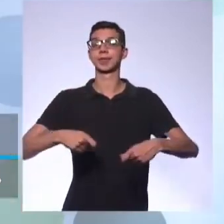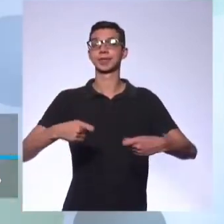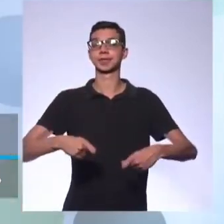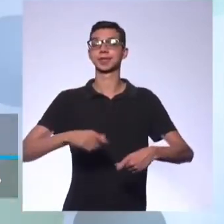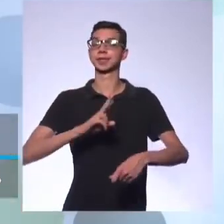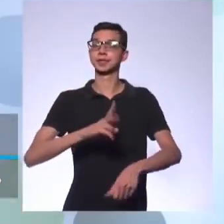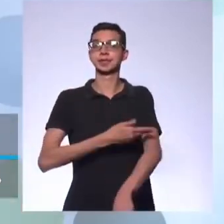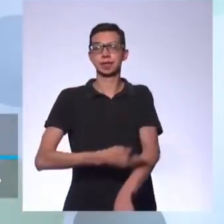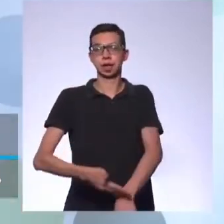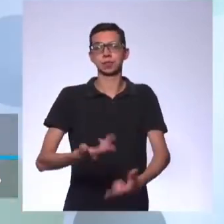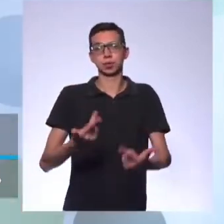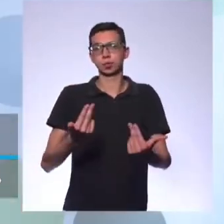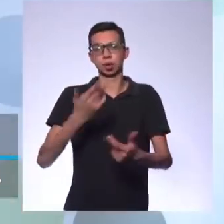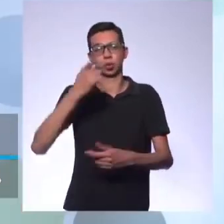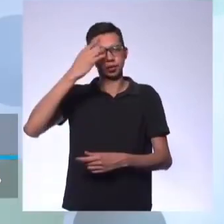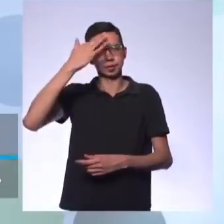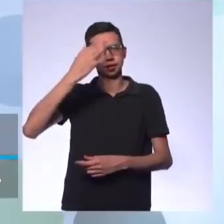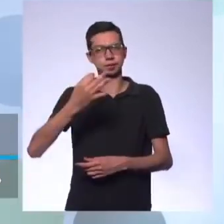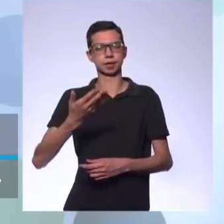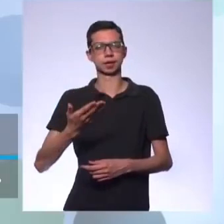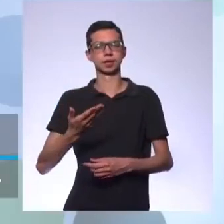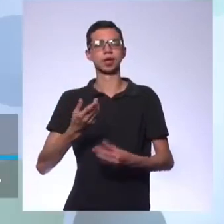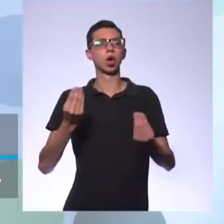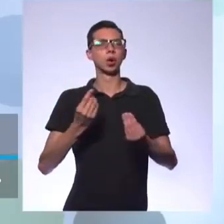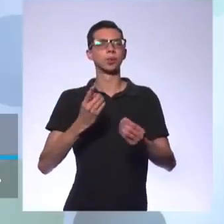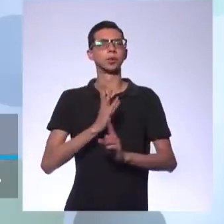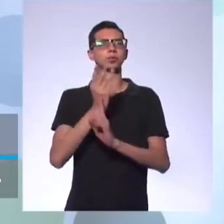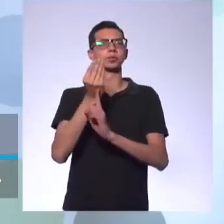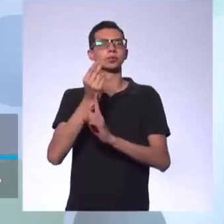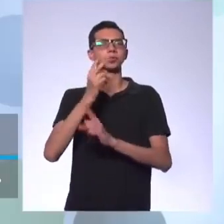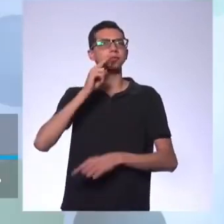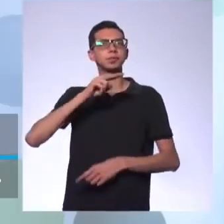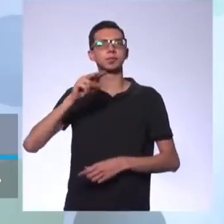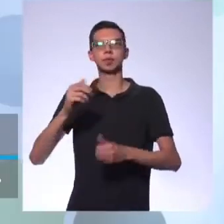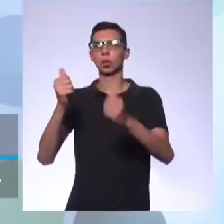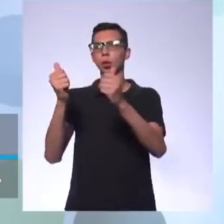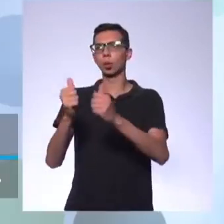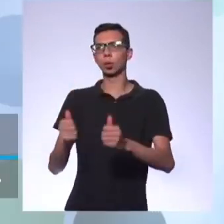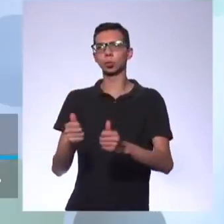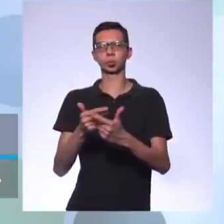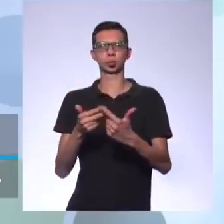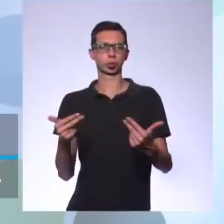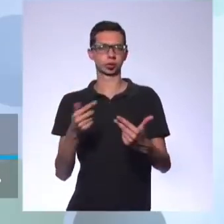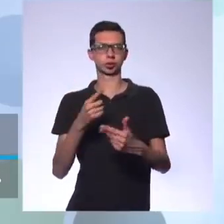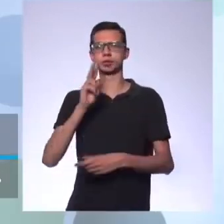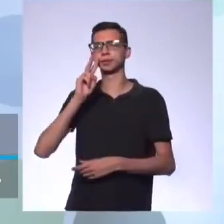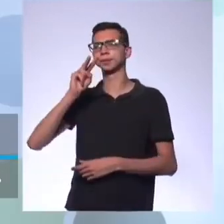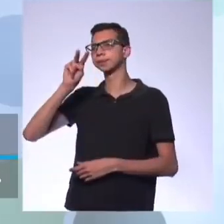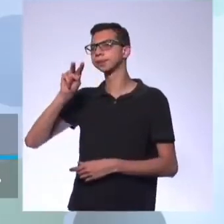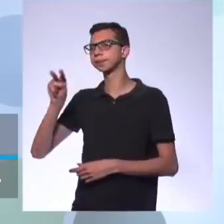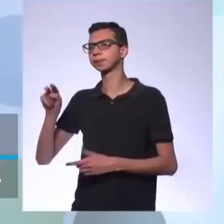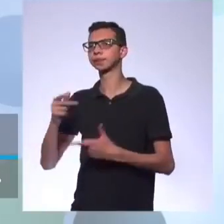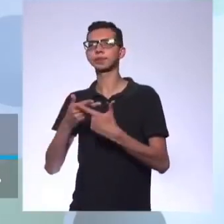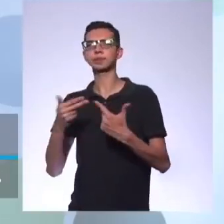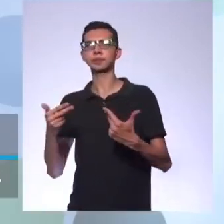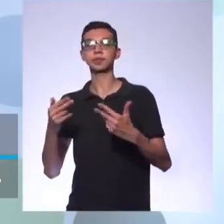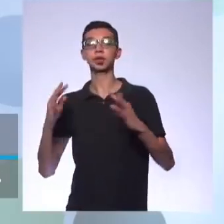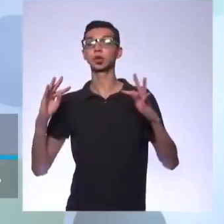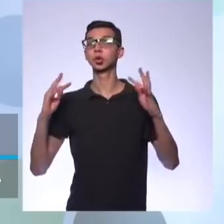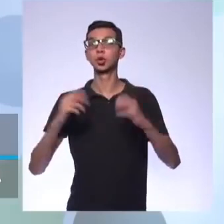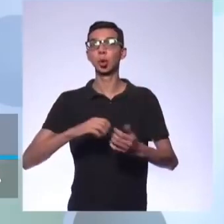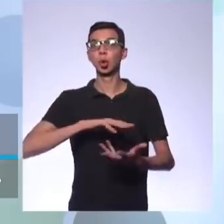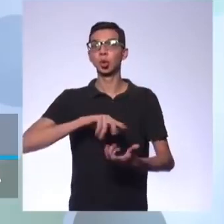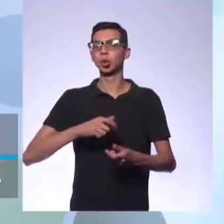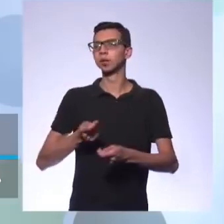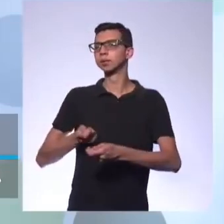Para ver uma obra de arte, você olha lá uma escultura. E aí você vê que o mundo inteiro elogia aquela escultura